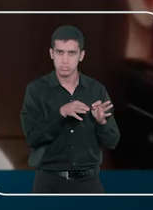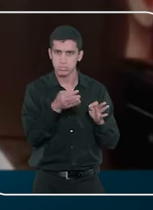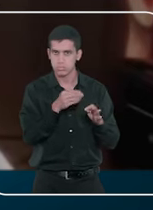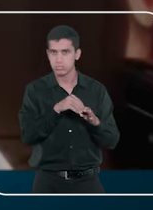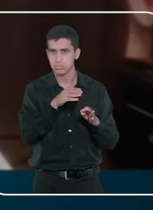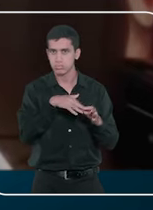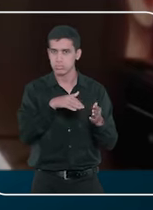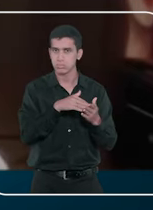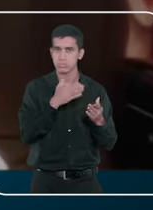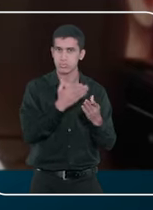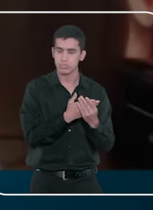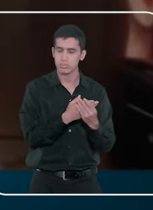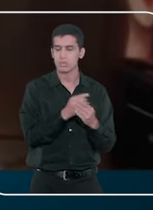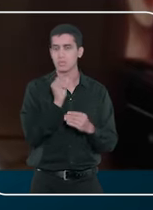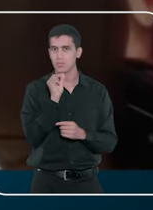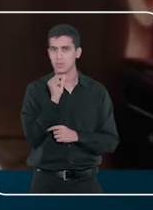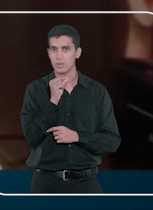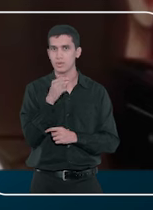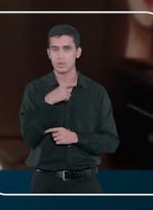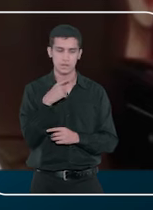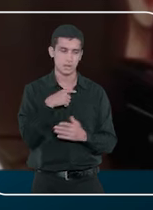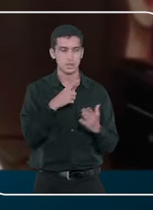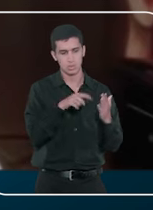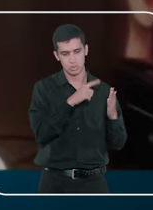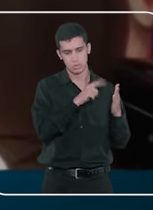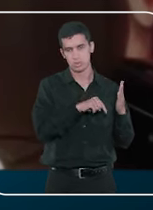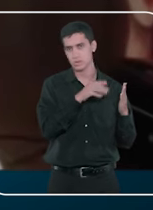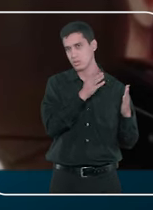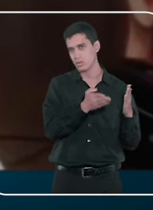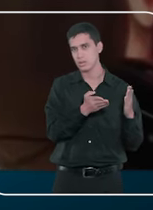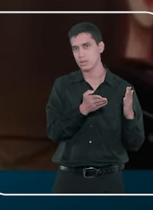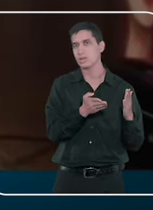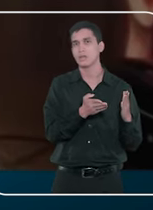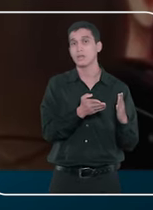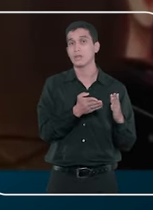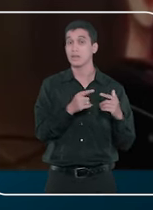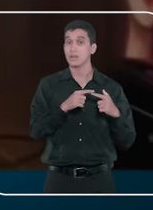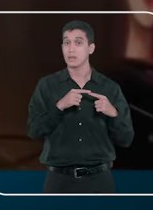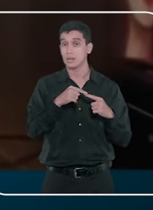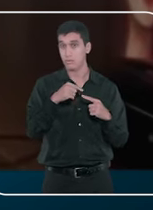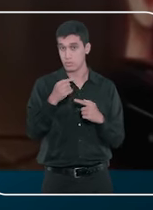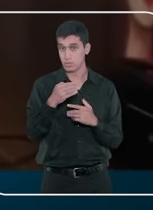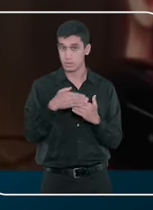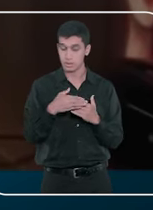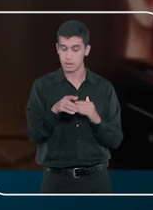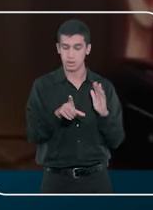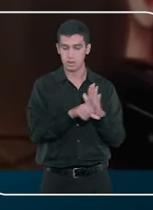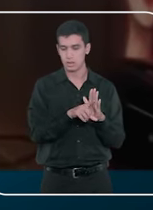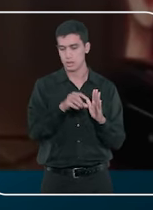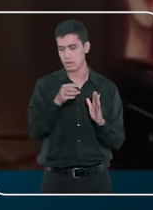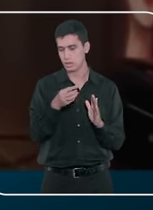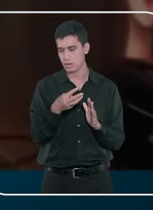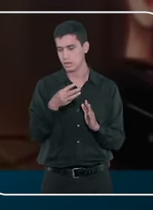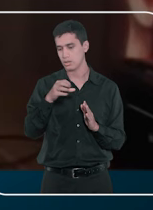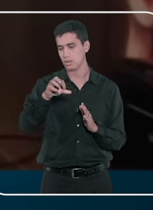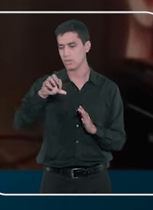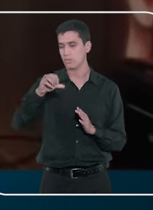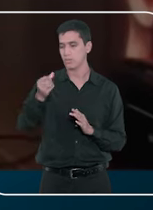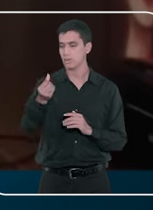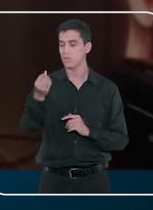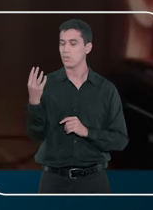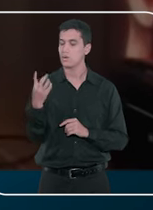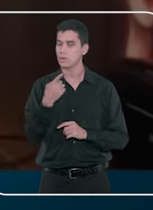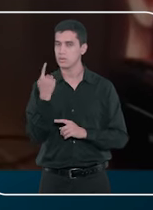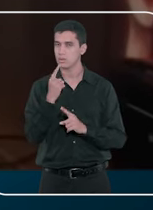processo, que são a transação e a suspensão condicional do processo, e mais à frente, com a Lei 3964, que nós tivemos